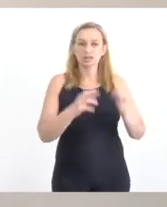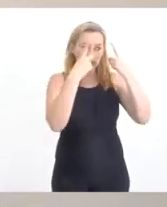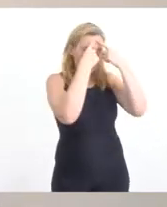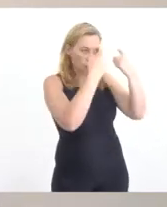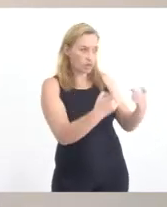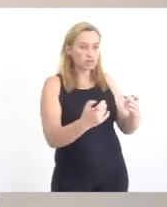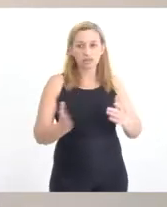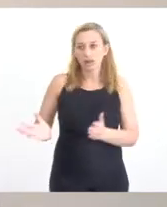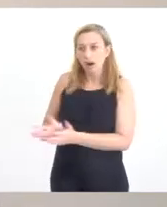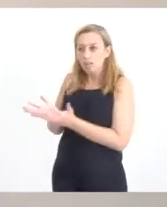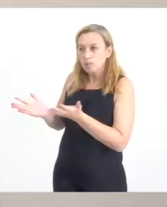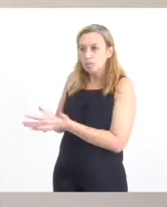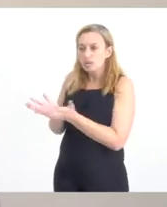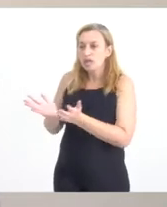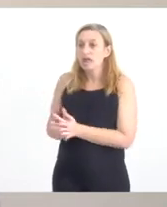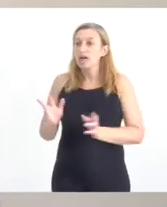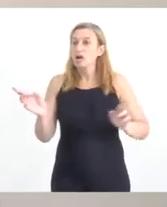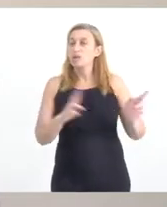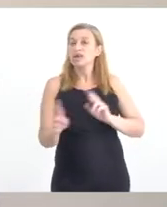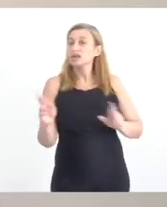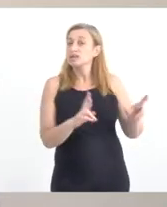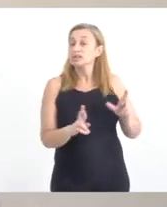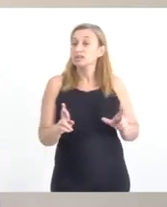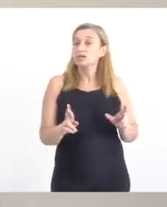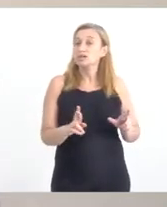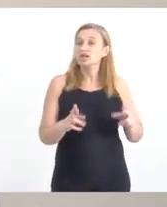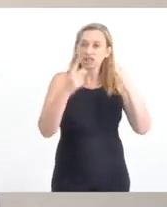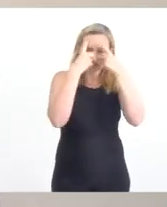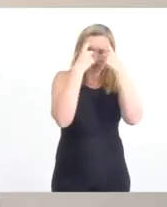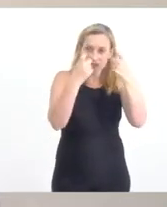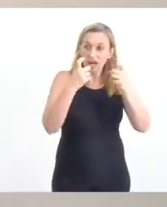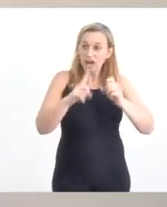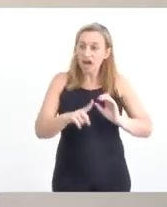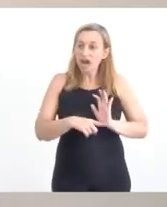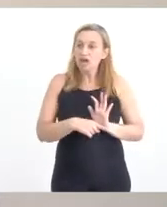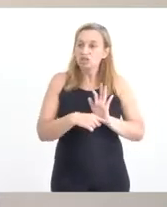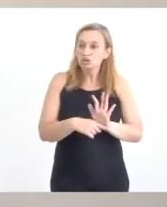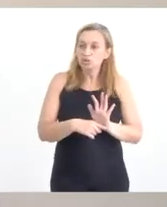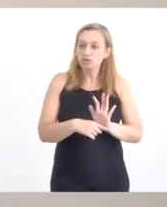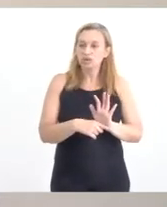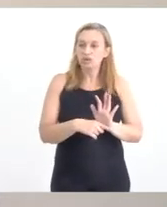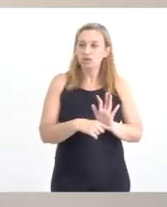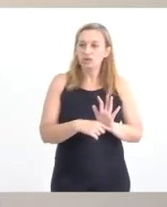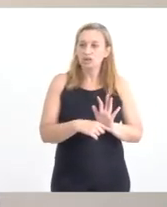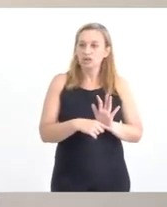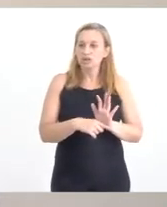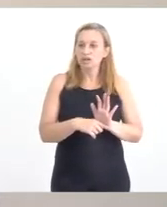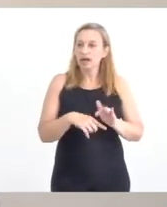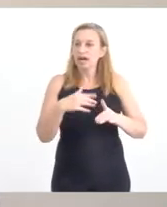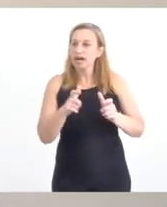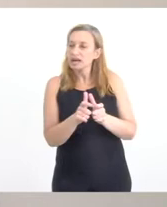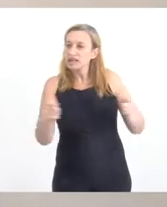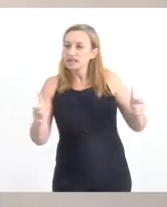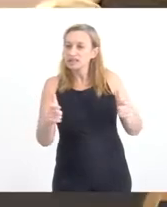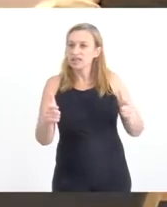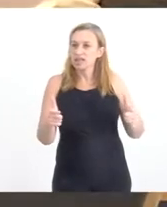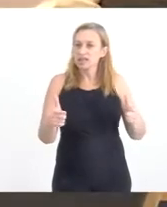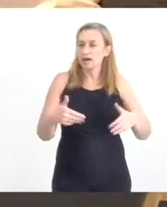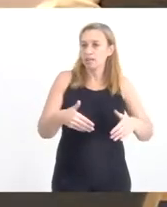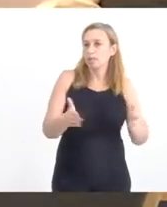pobreza e uma relação de que a violência ajuda a reforçar a pobreza a violência